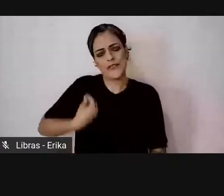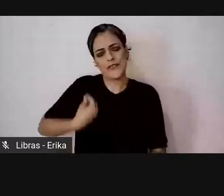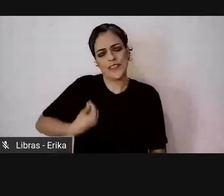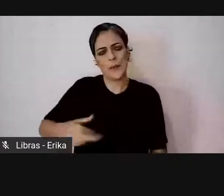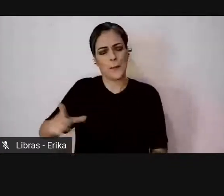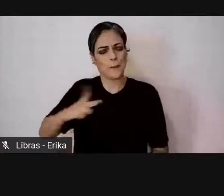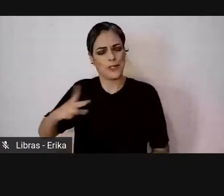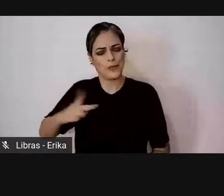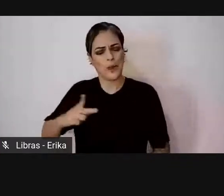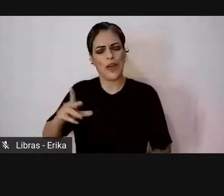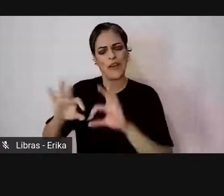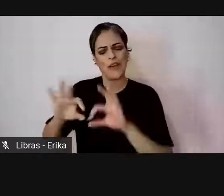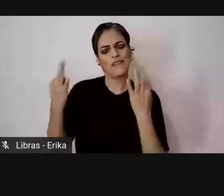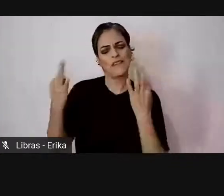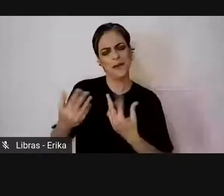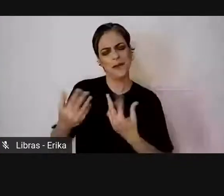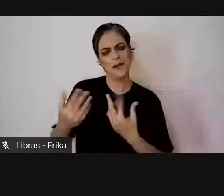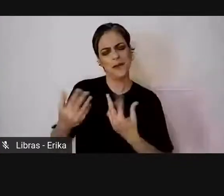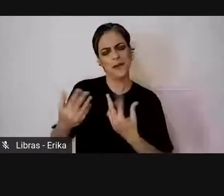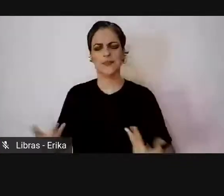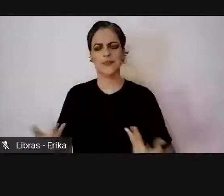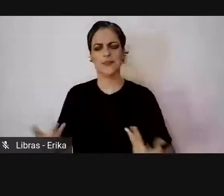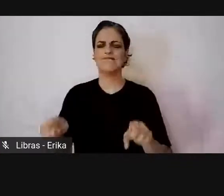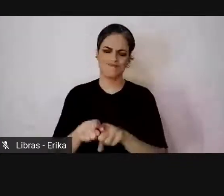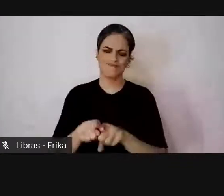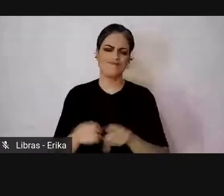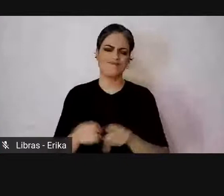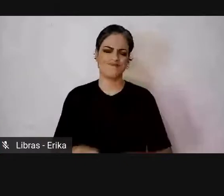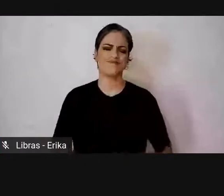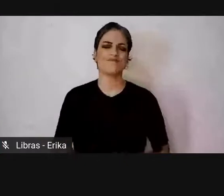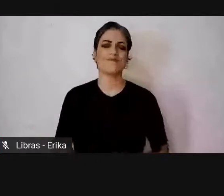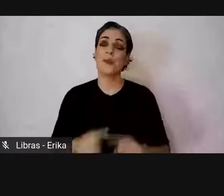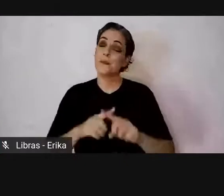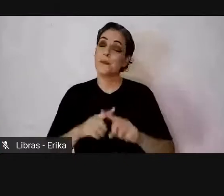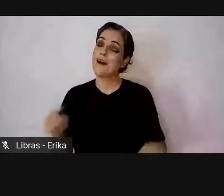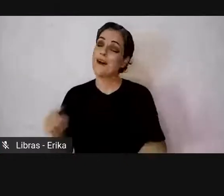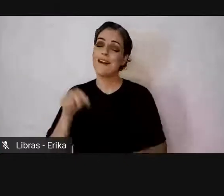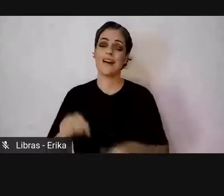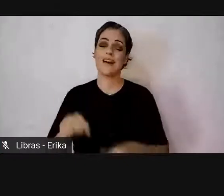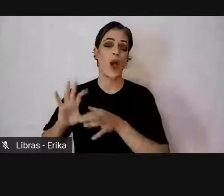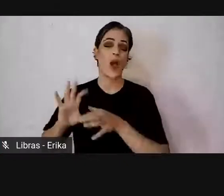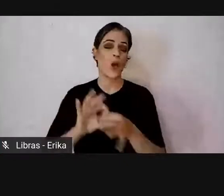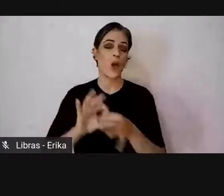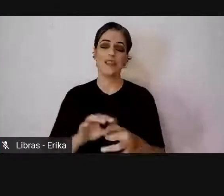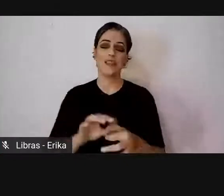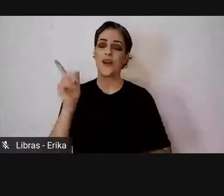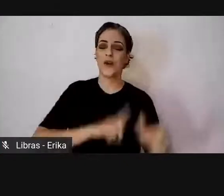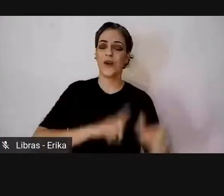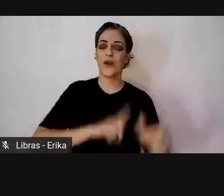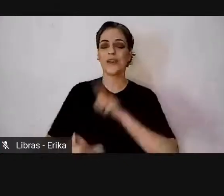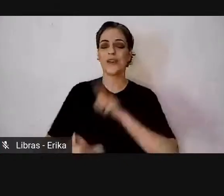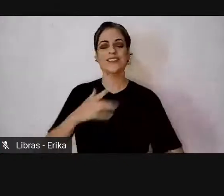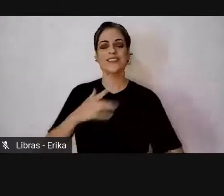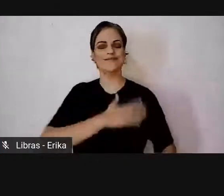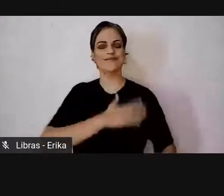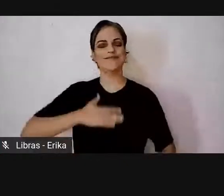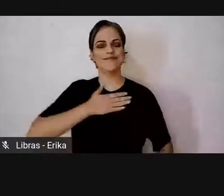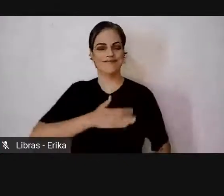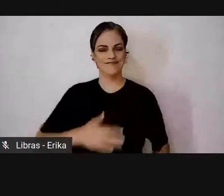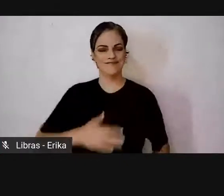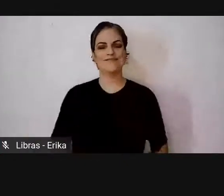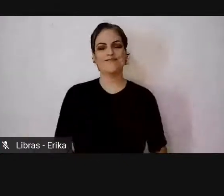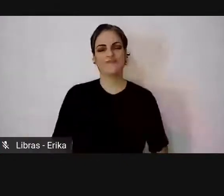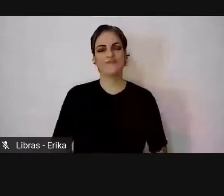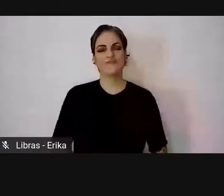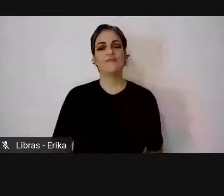contexto todo que está a virtude da conquista, quando a gente consegue transpor. Mas também é importante que no meio do caminho,